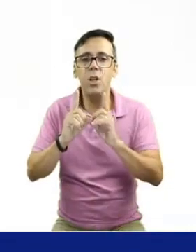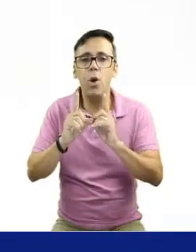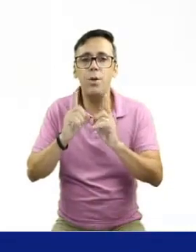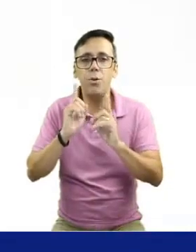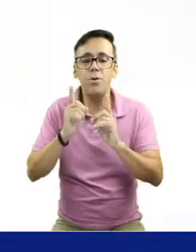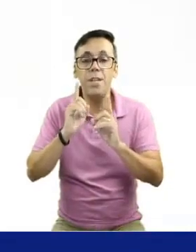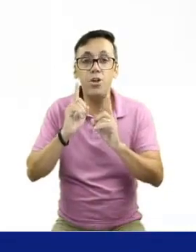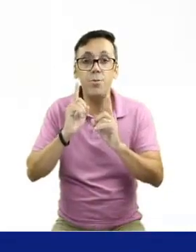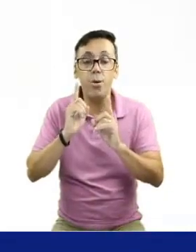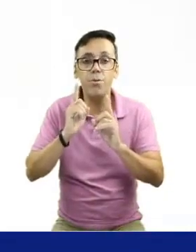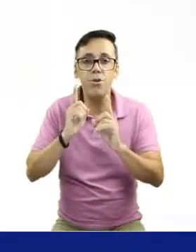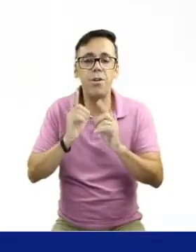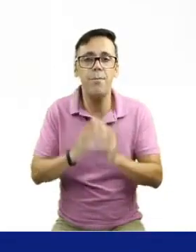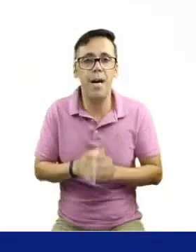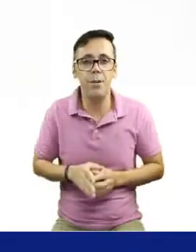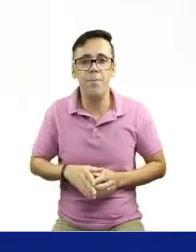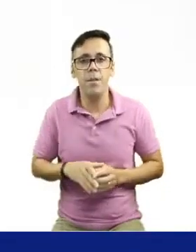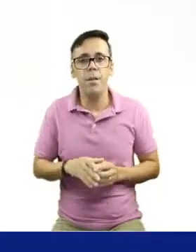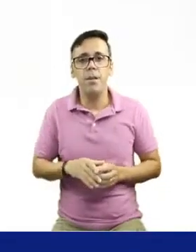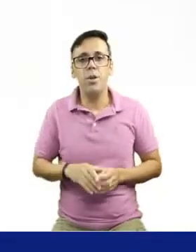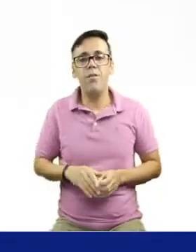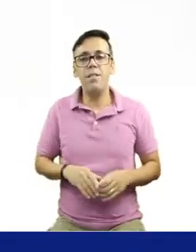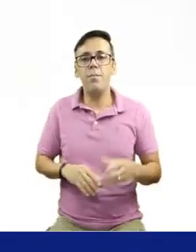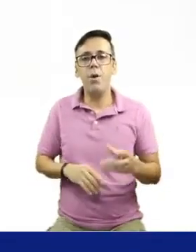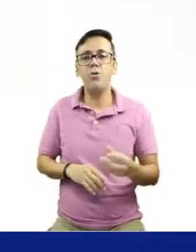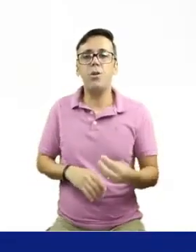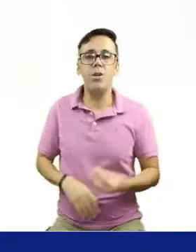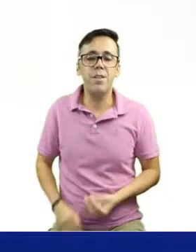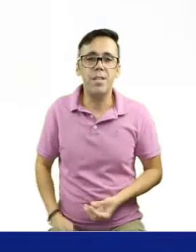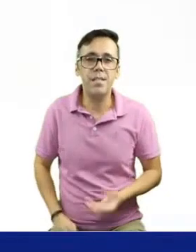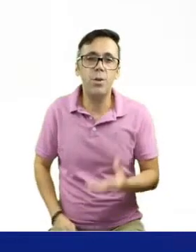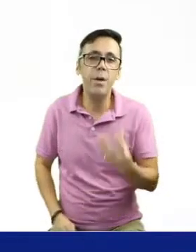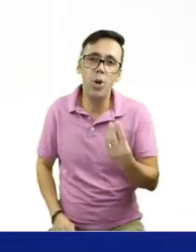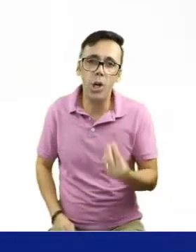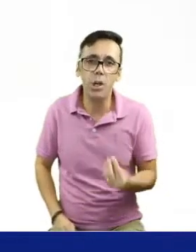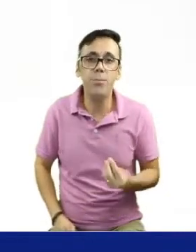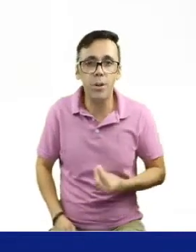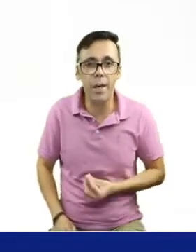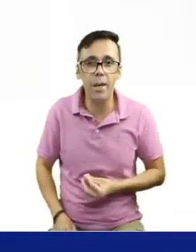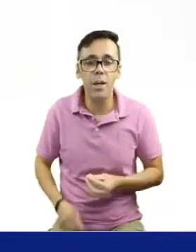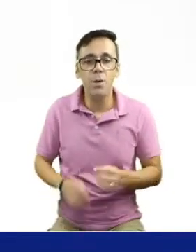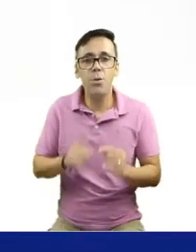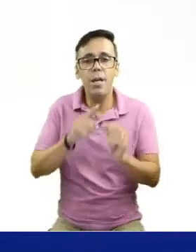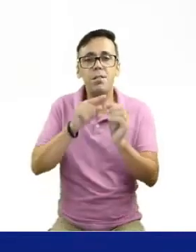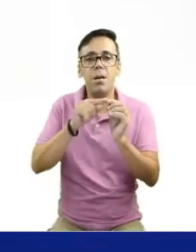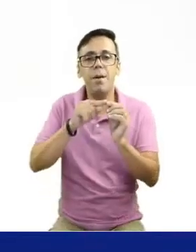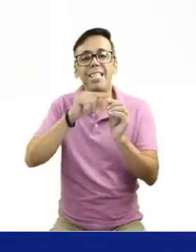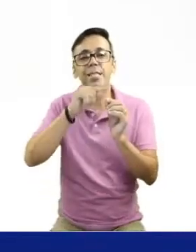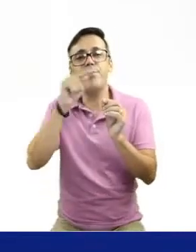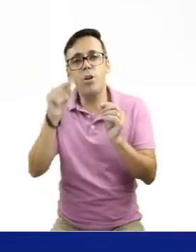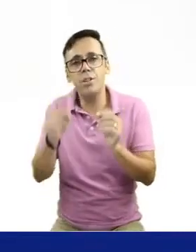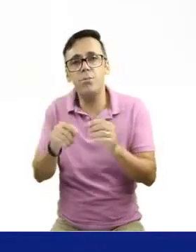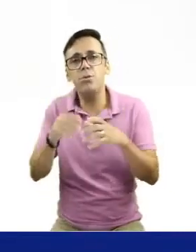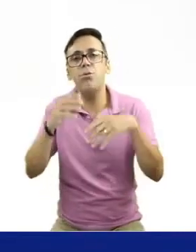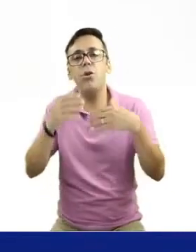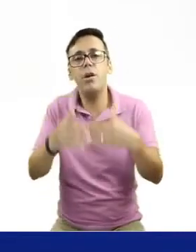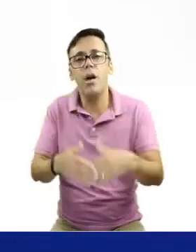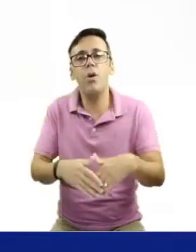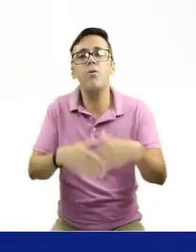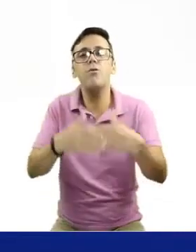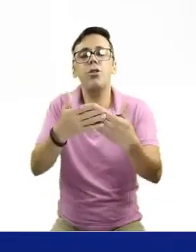mora a 10km neste ponto de trabalho então ele vai receber adicional de fixação menor porque porque ele está mais